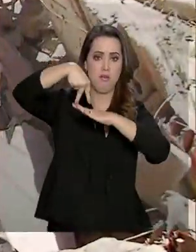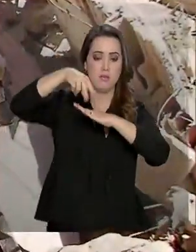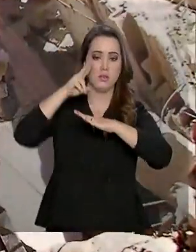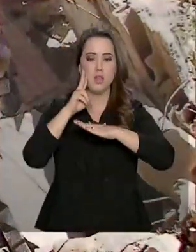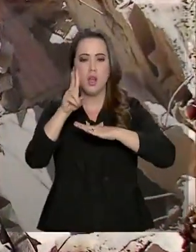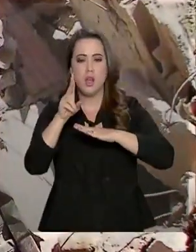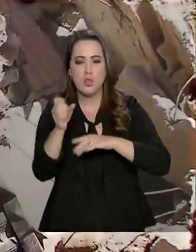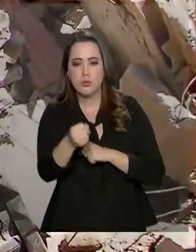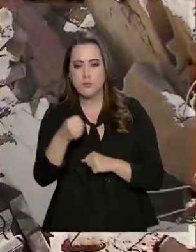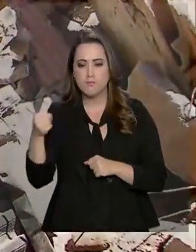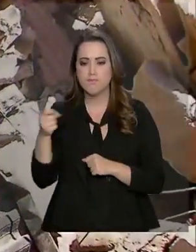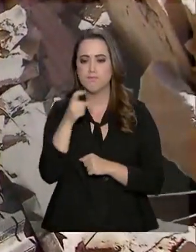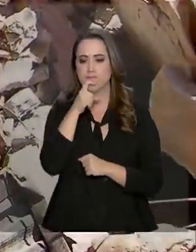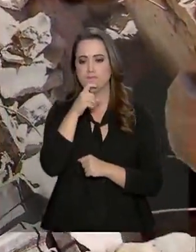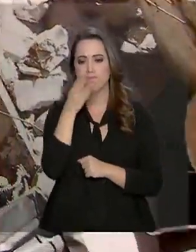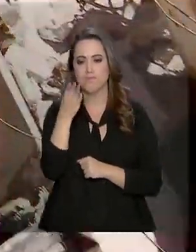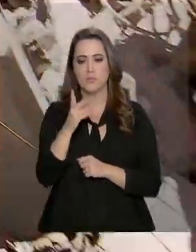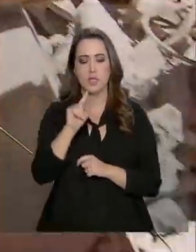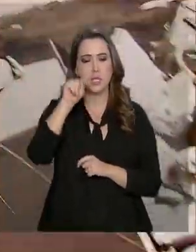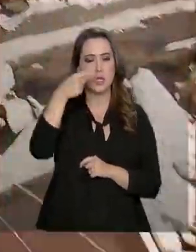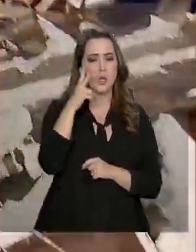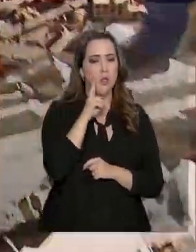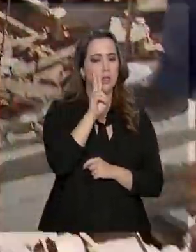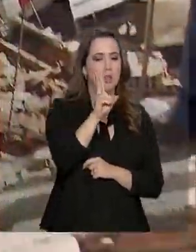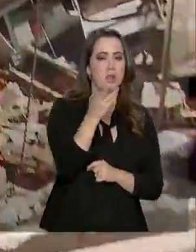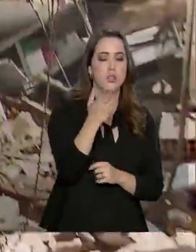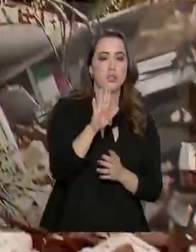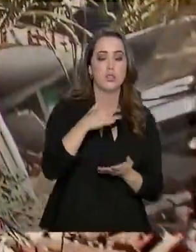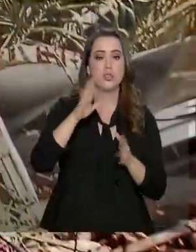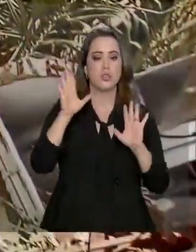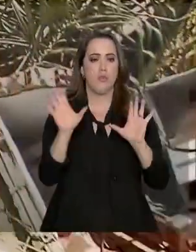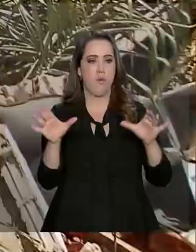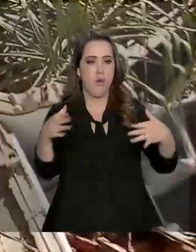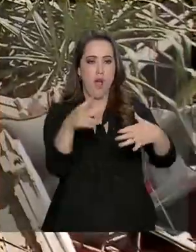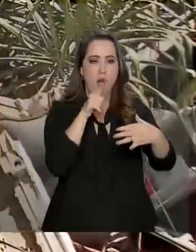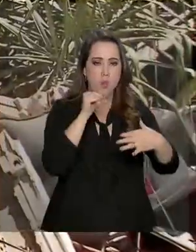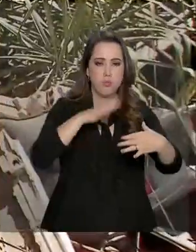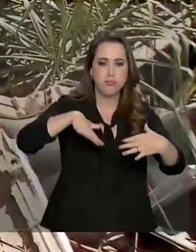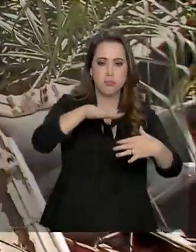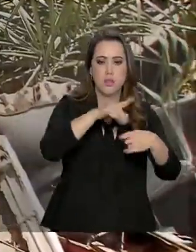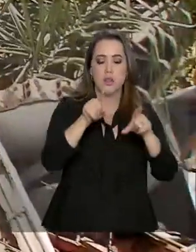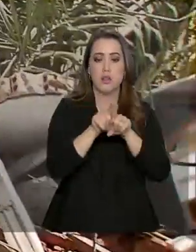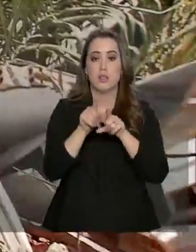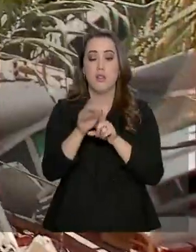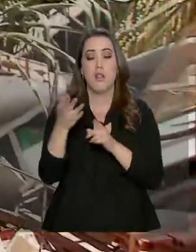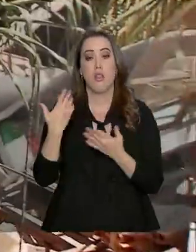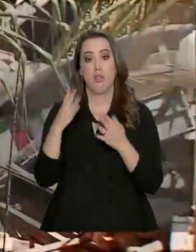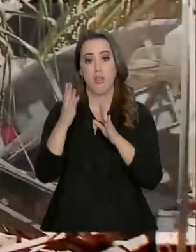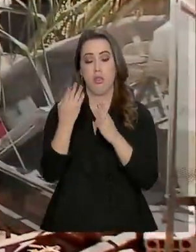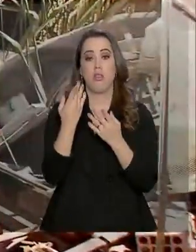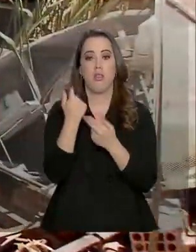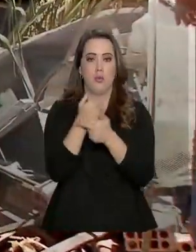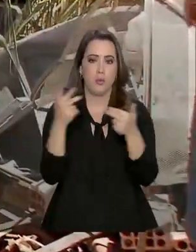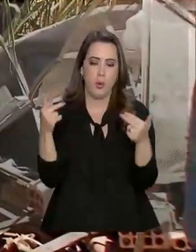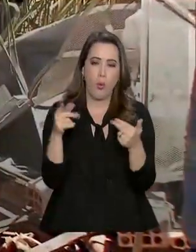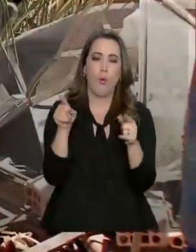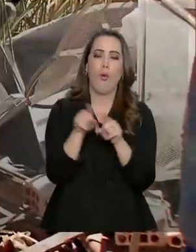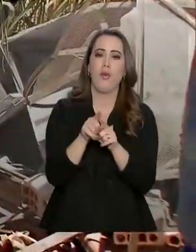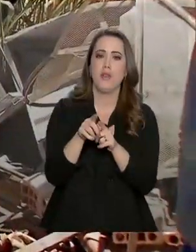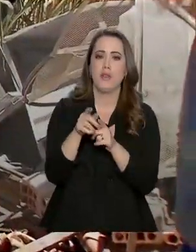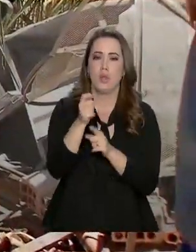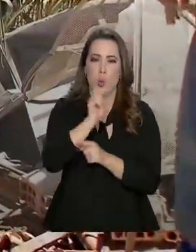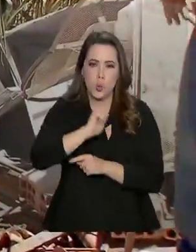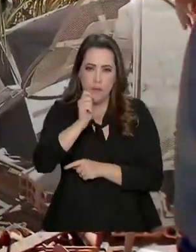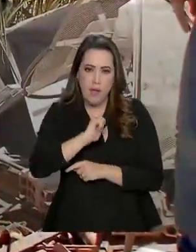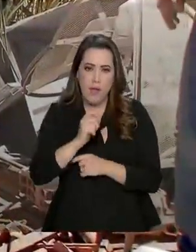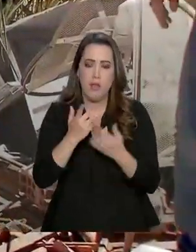uma geladeira, ali mais adiante tem uma caixa d'água, tem também um armário com potes de sorvete, potes que